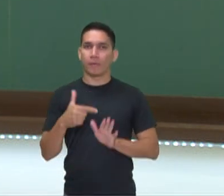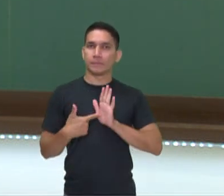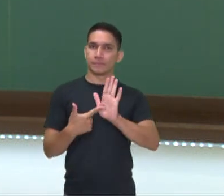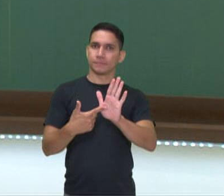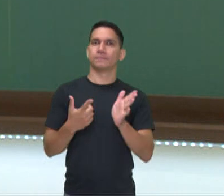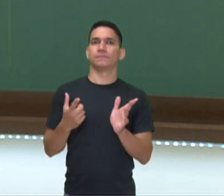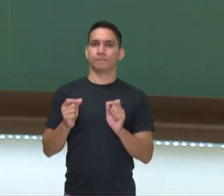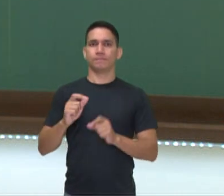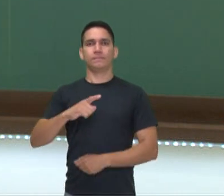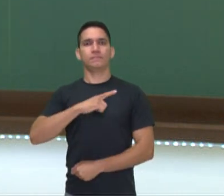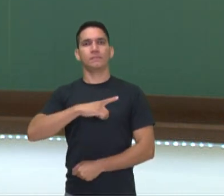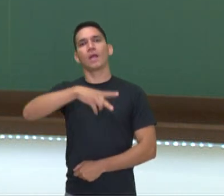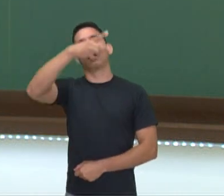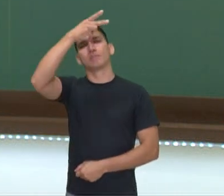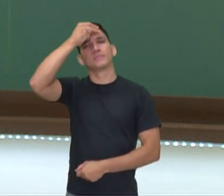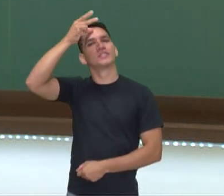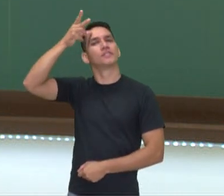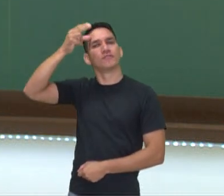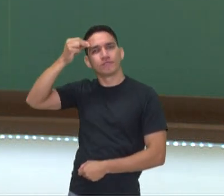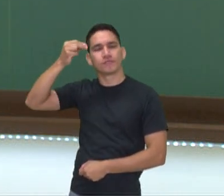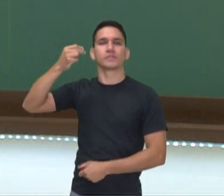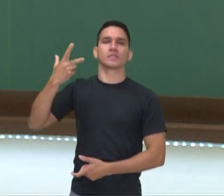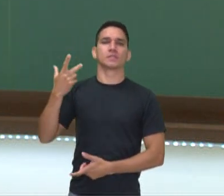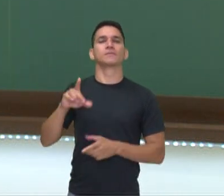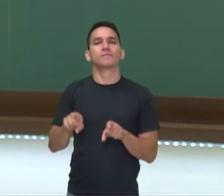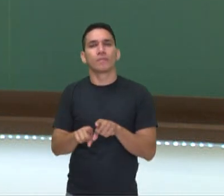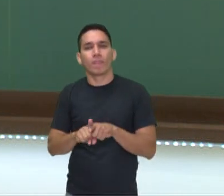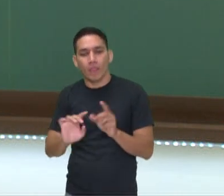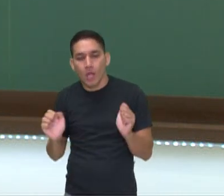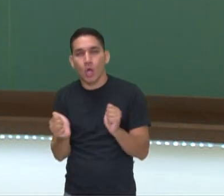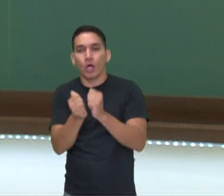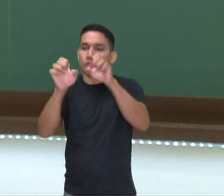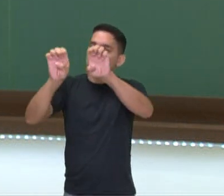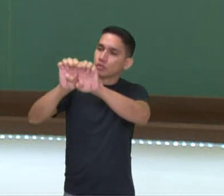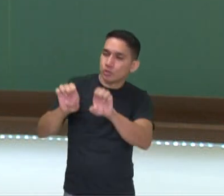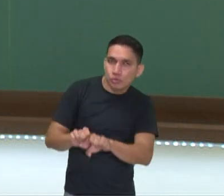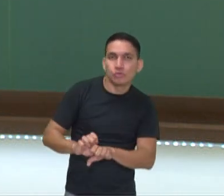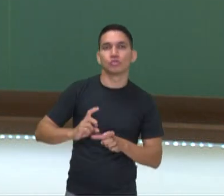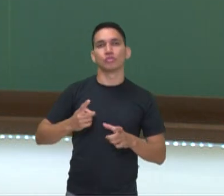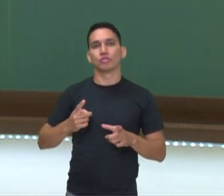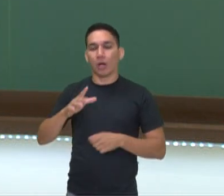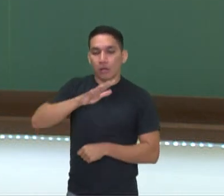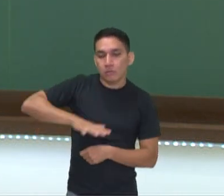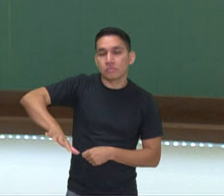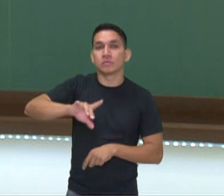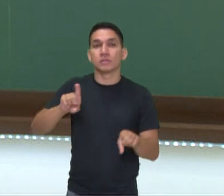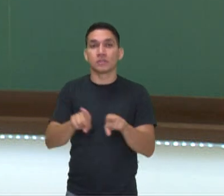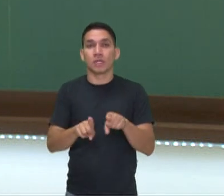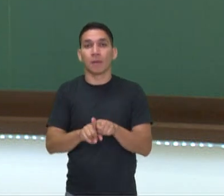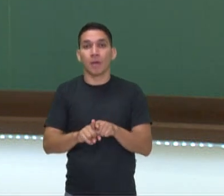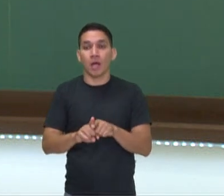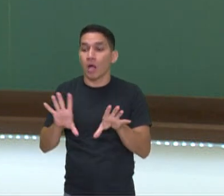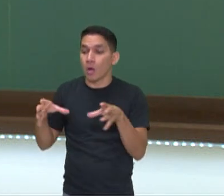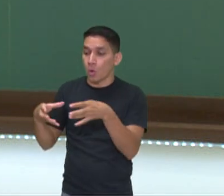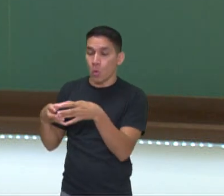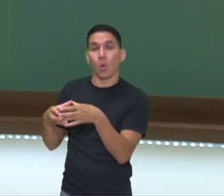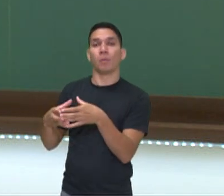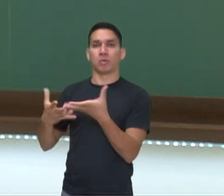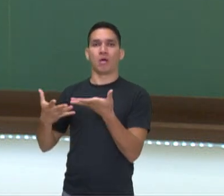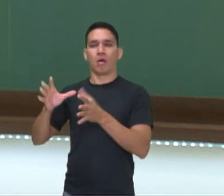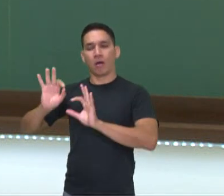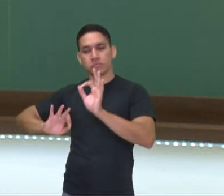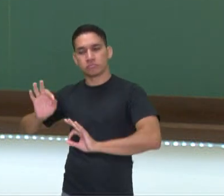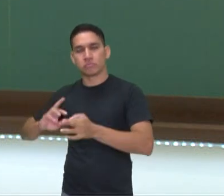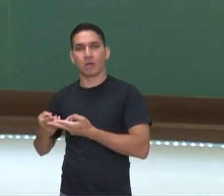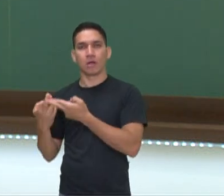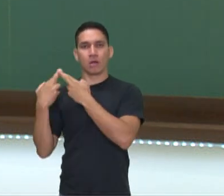pelo prefeito municipal, juntamente com a estrutura da prefeitura, com o poder legislativo, que são